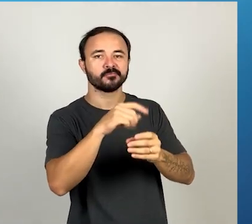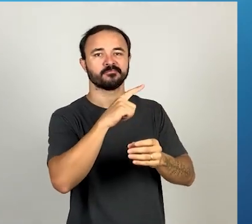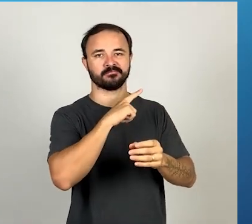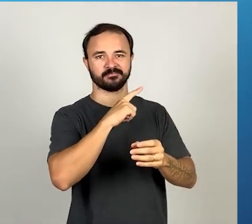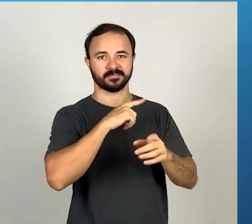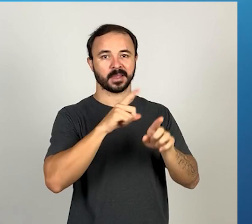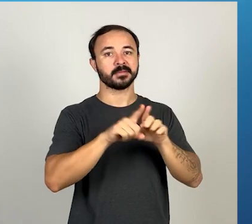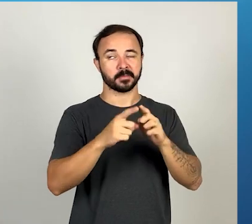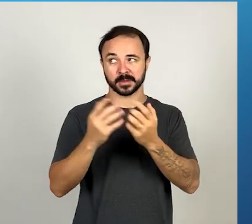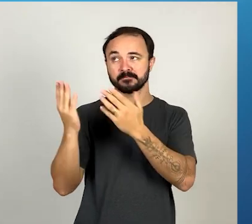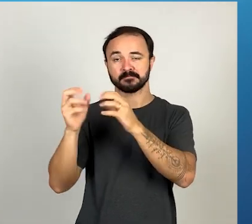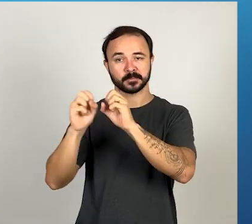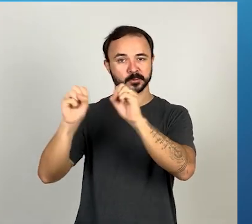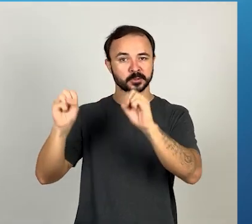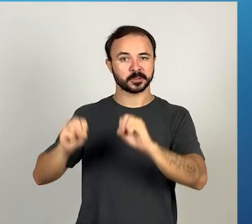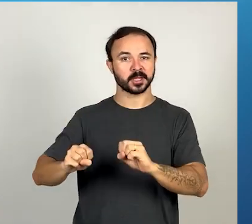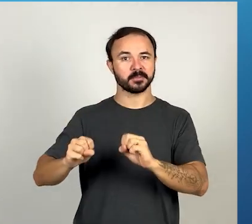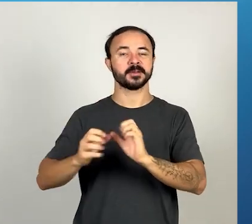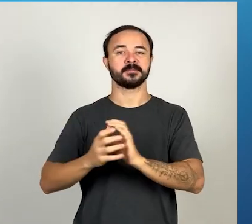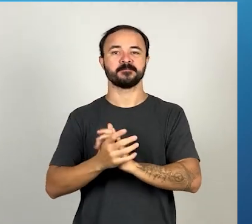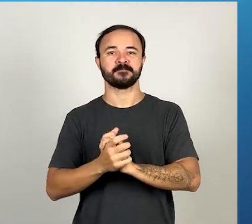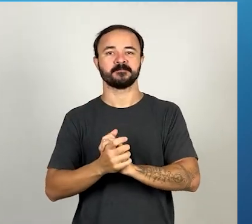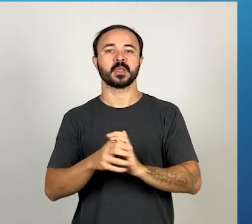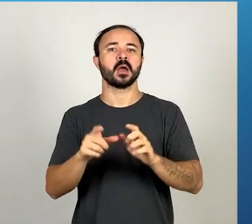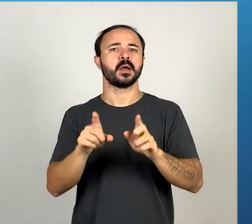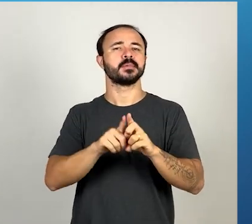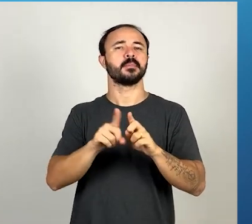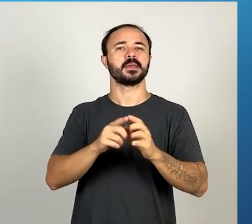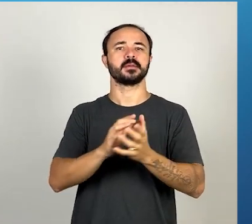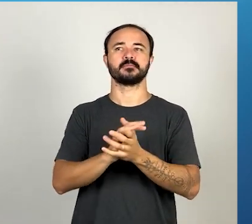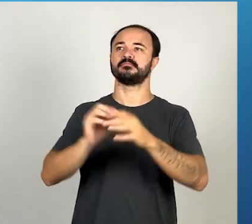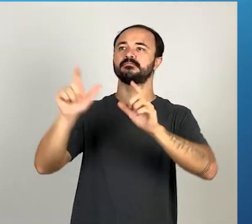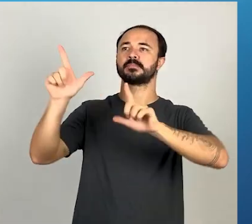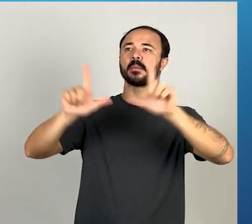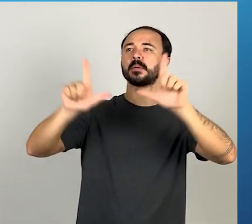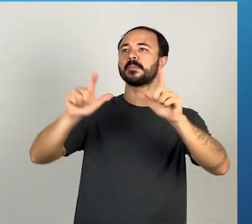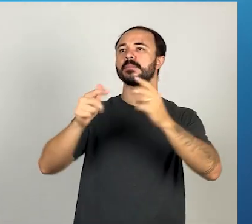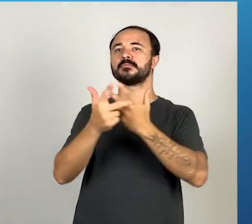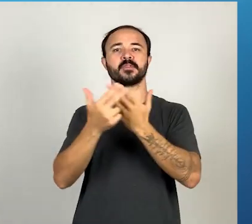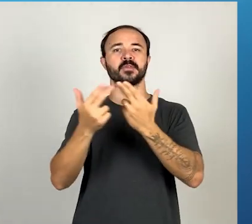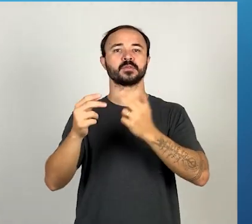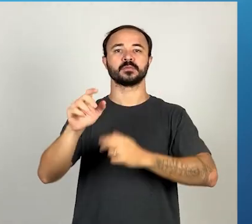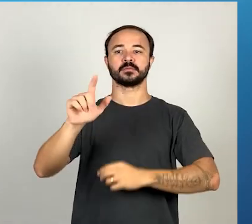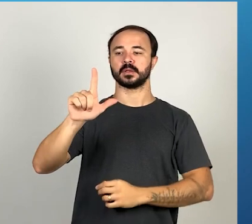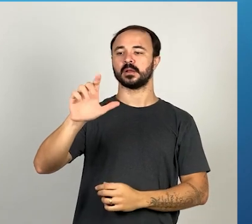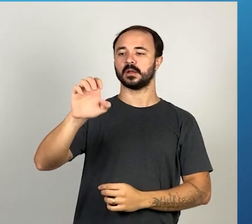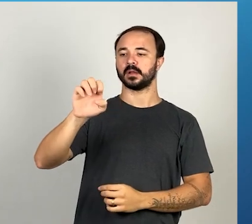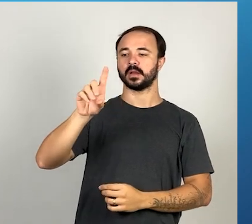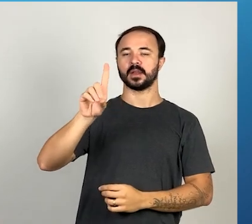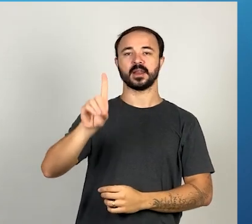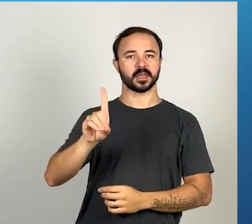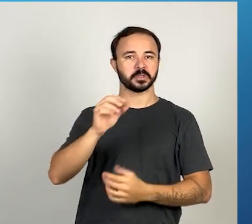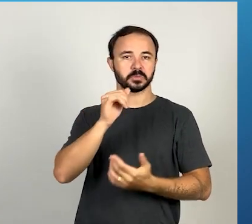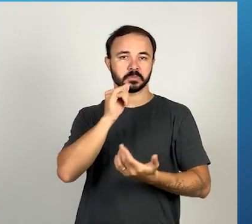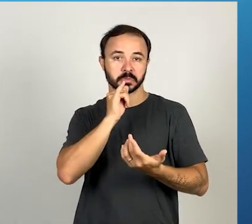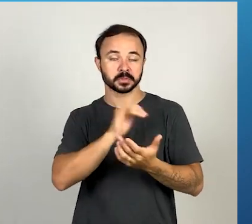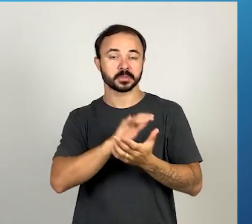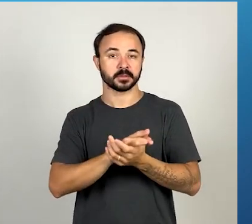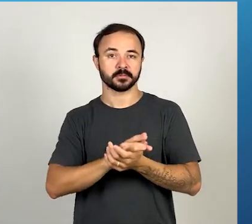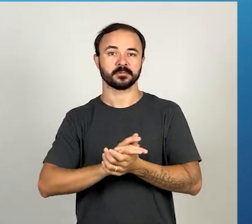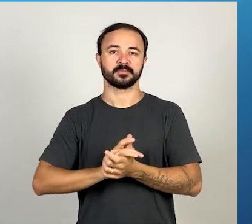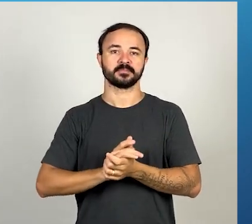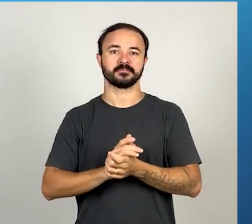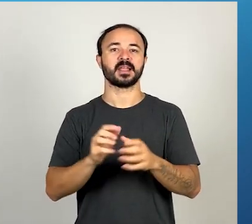também painéis, tanto de LED como também de LCD. Além disso, temos buzzers,